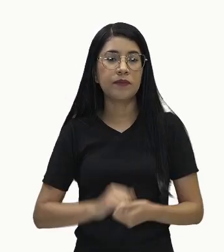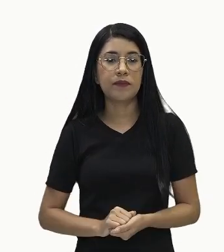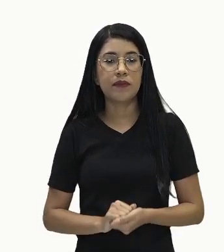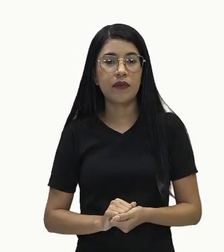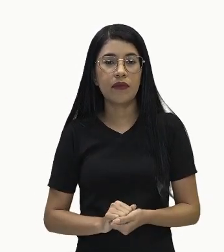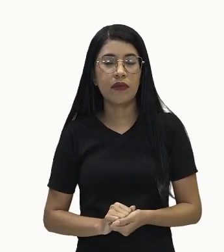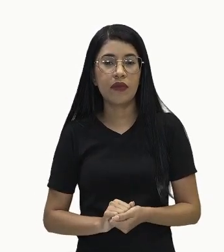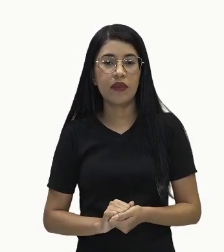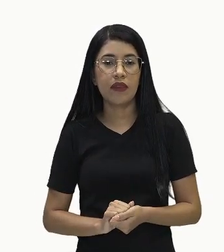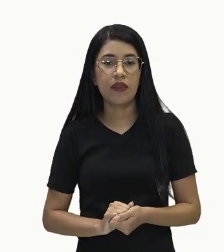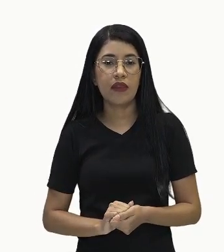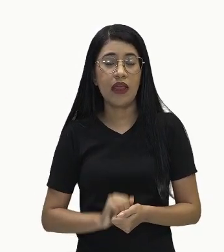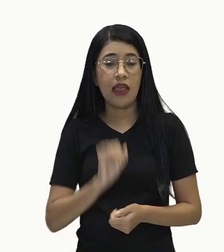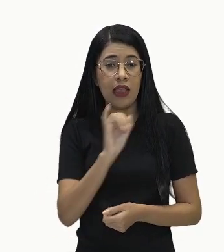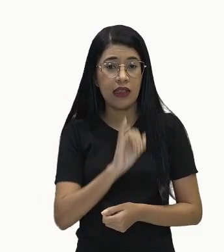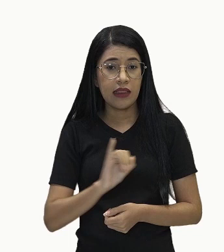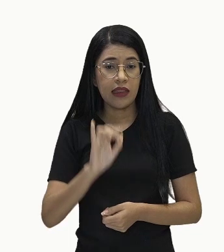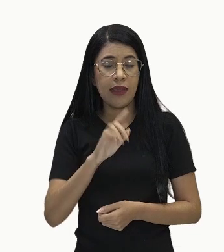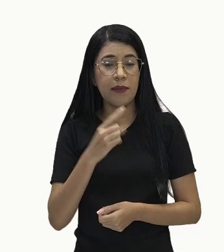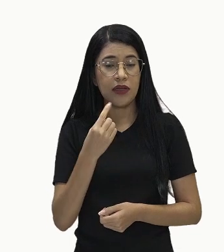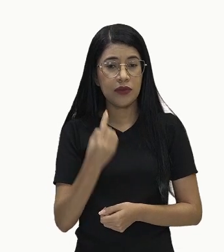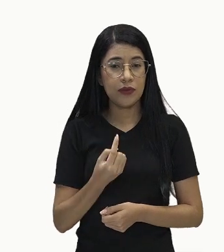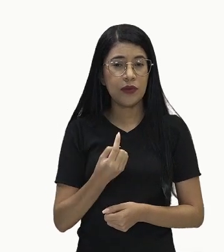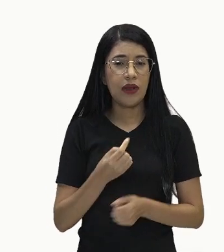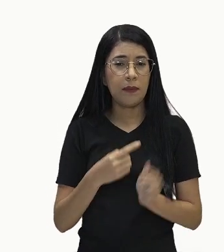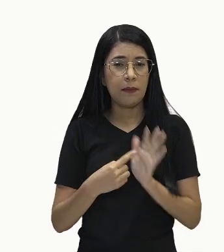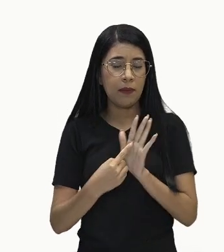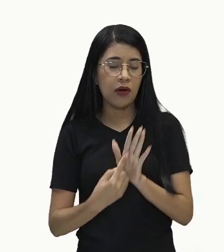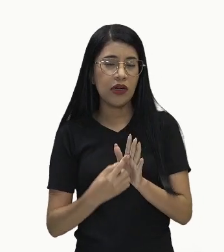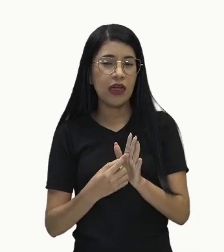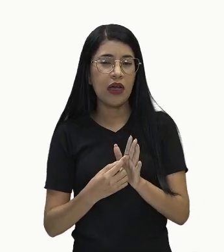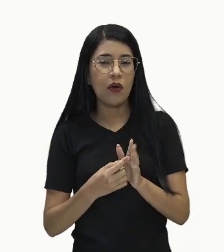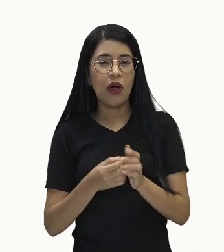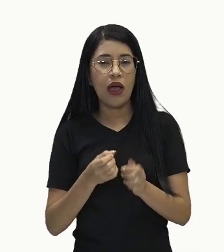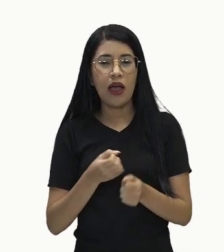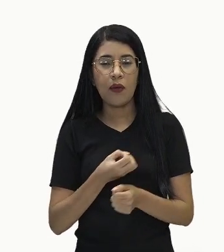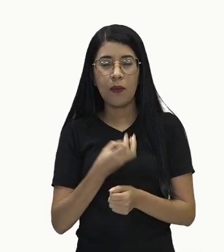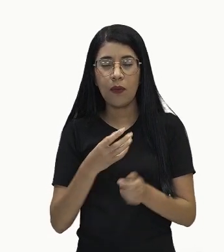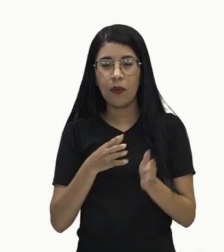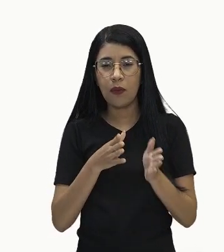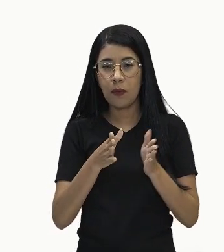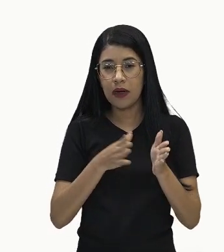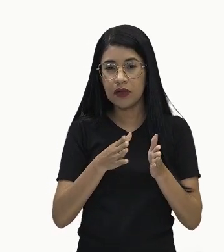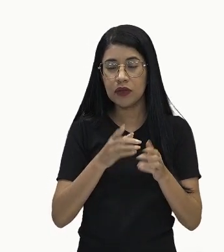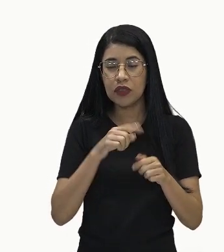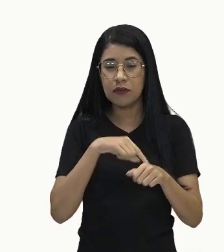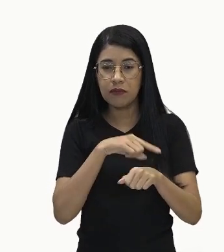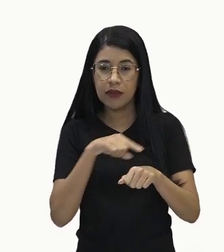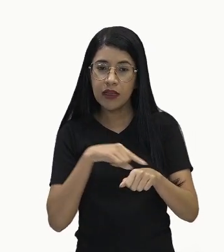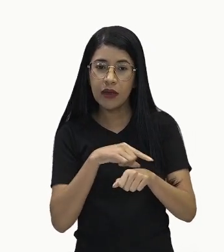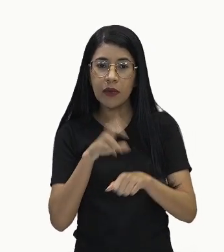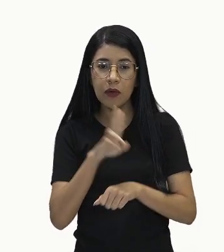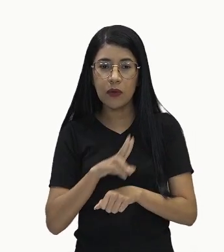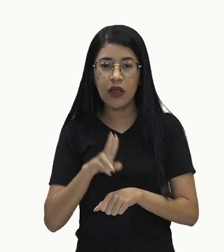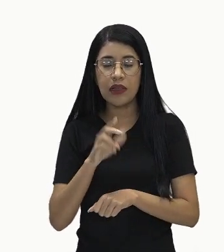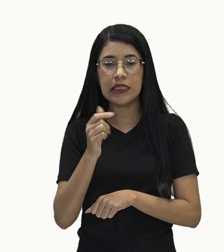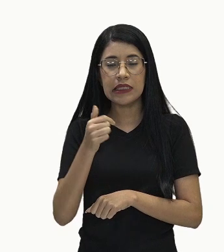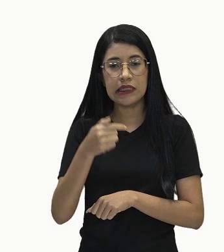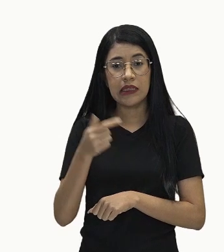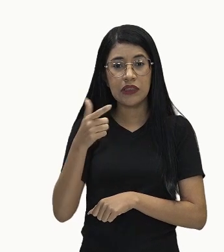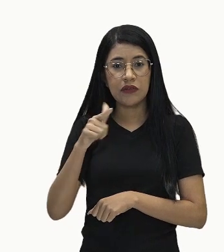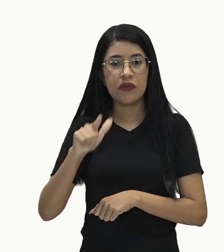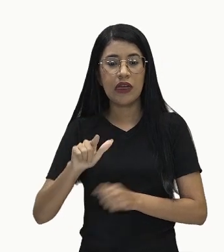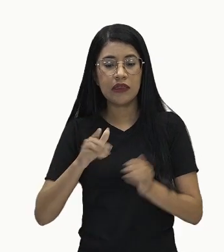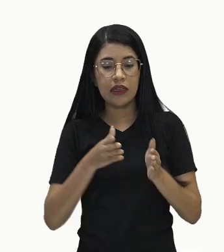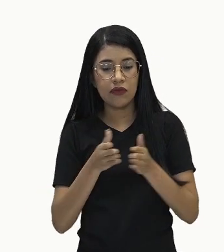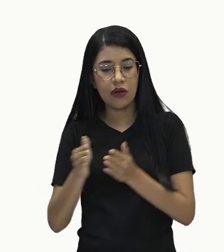completar o certo percurso. No quadro 1, figuram os tempos gastos pelo